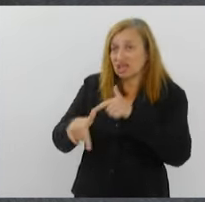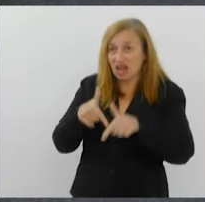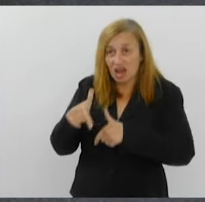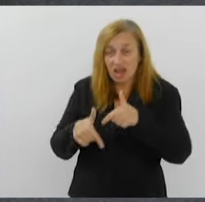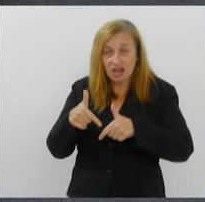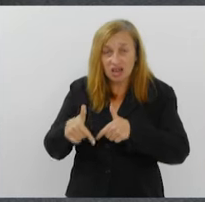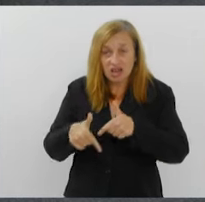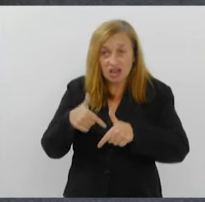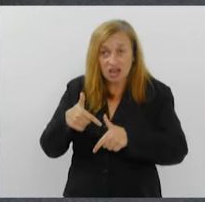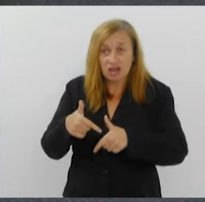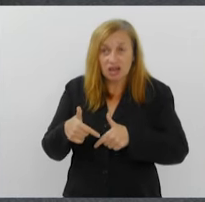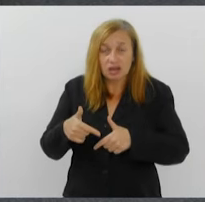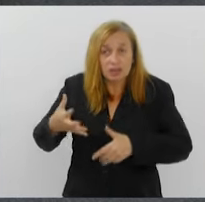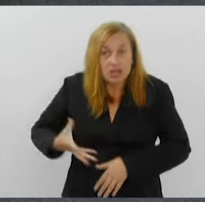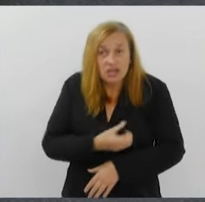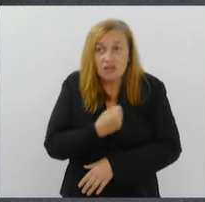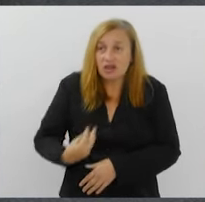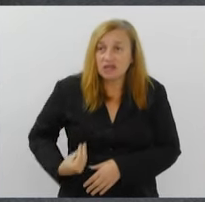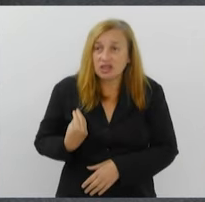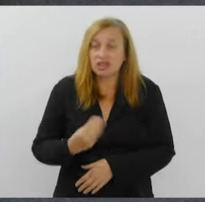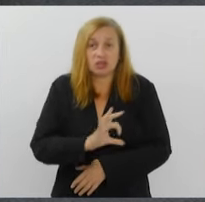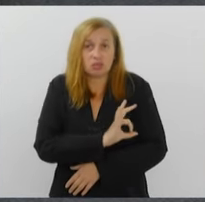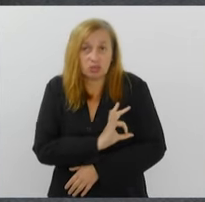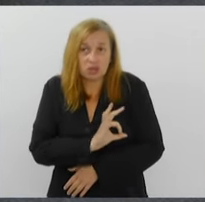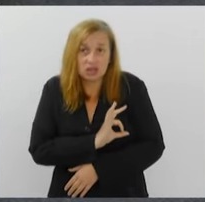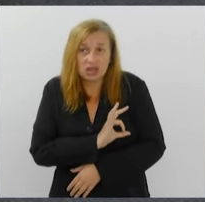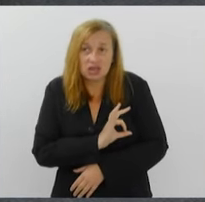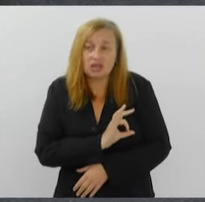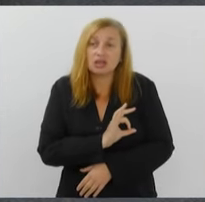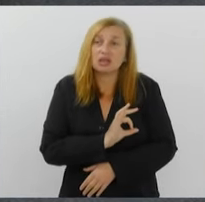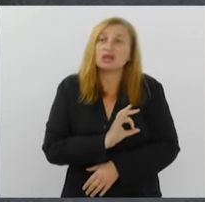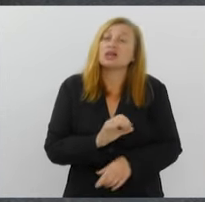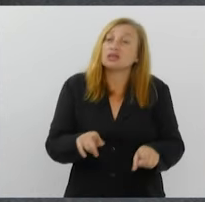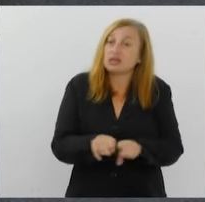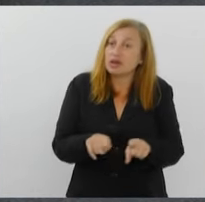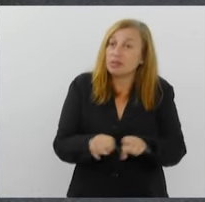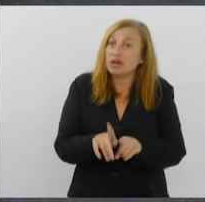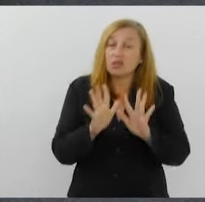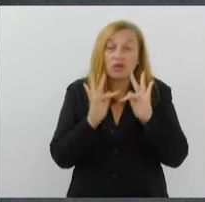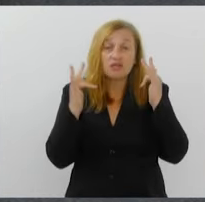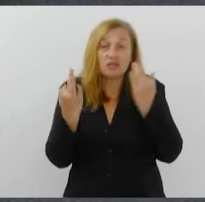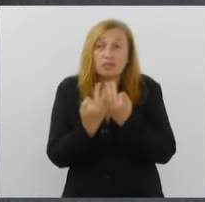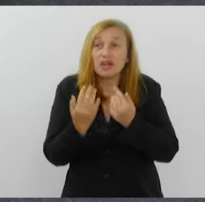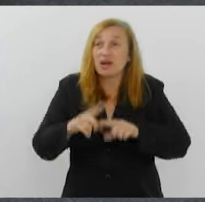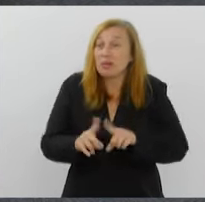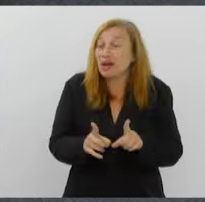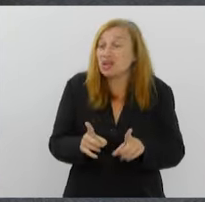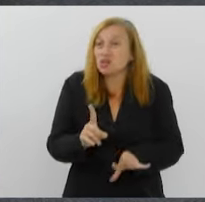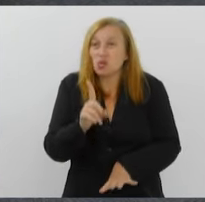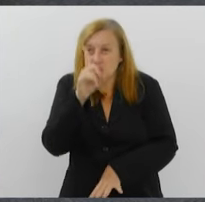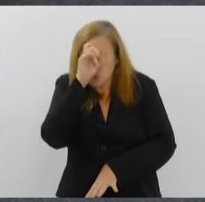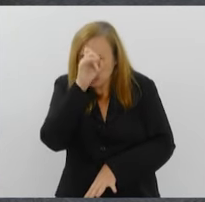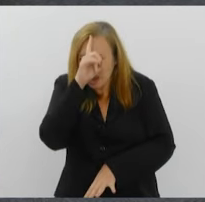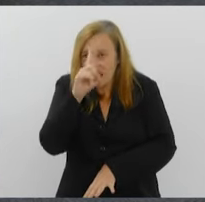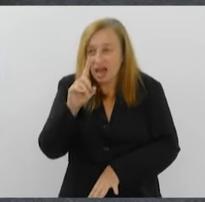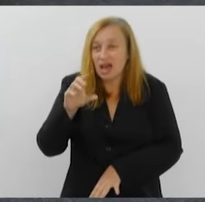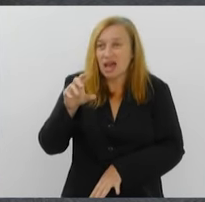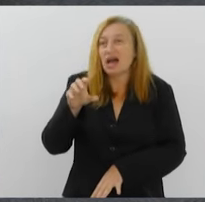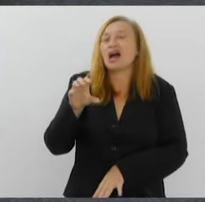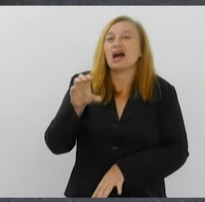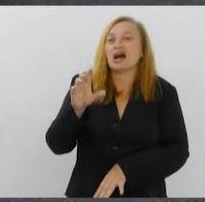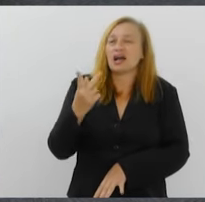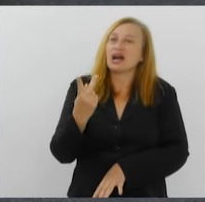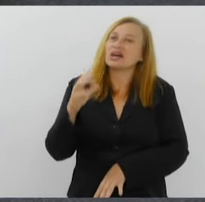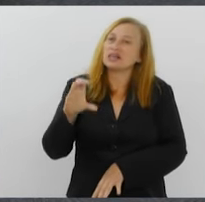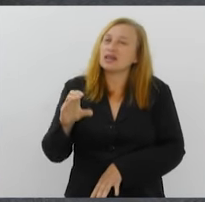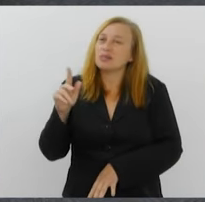seu sangue para salvar a vida de um policial ou até mesmo de um ente querido quando chega ali, mas o hospital HCPM hoje não tem